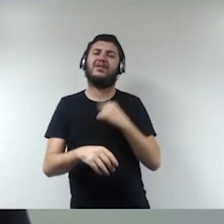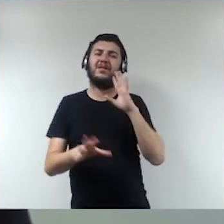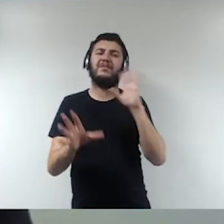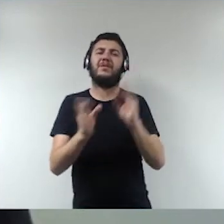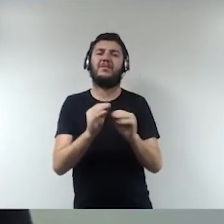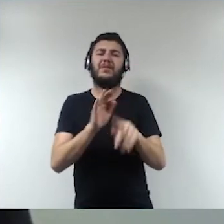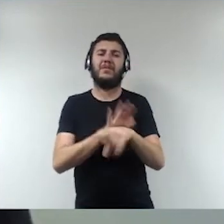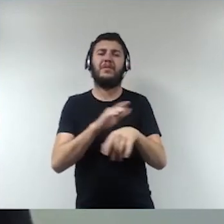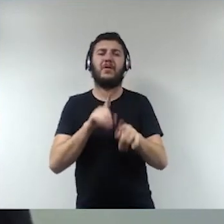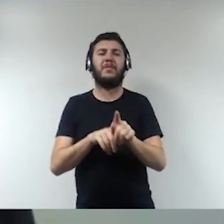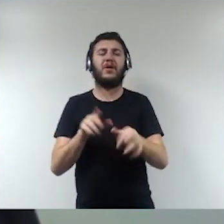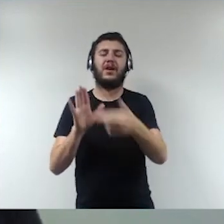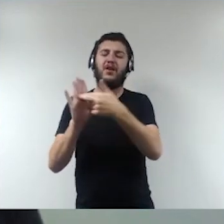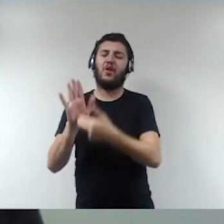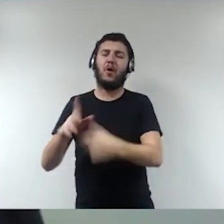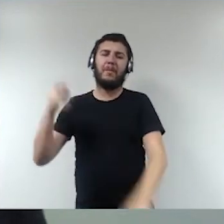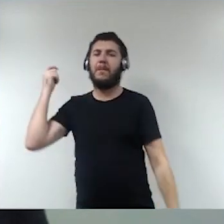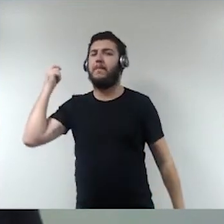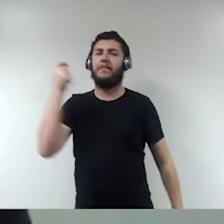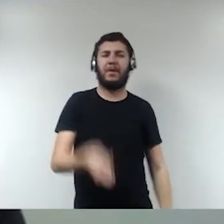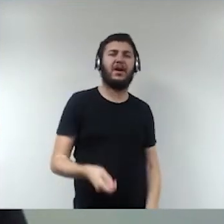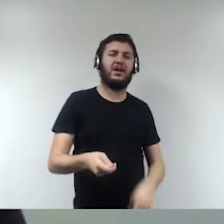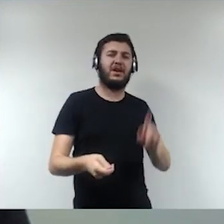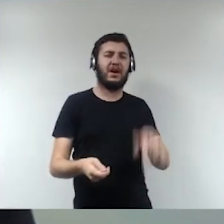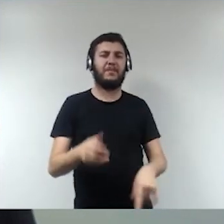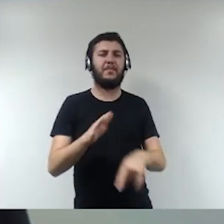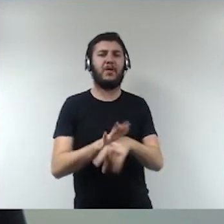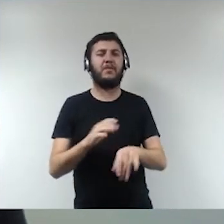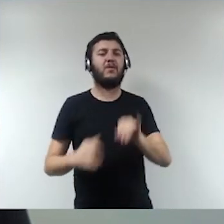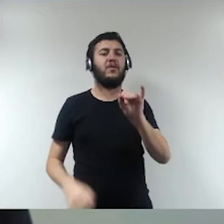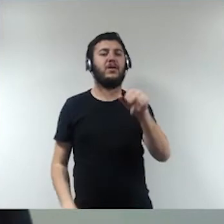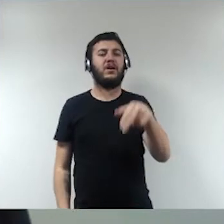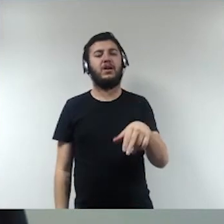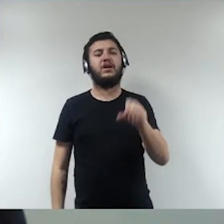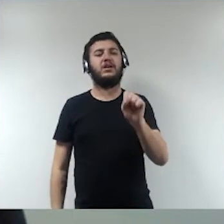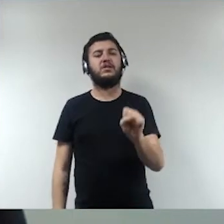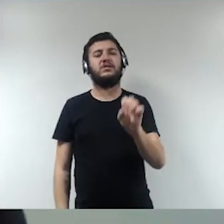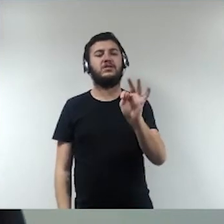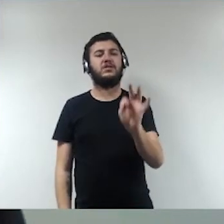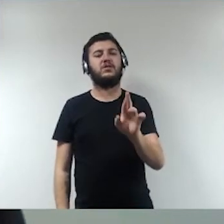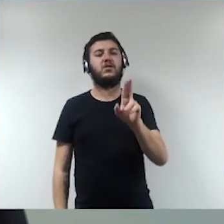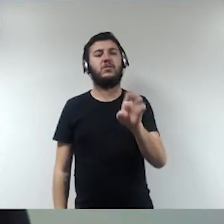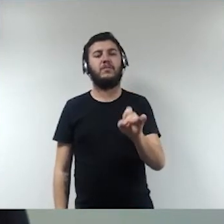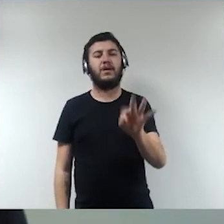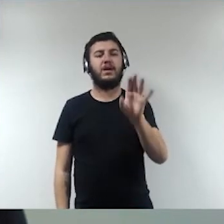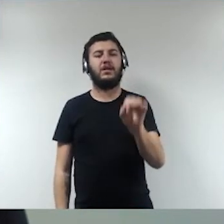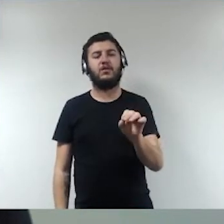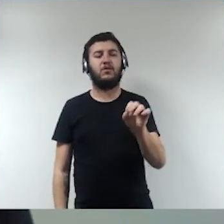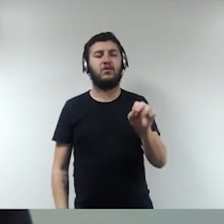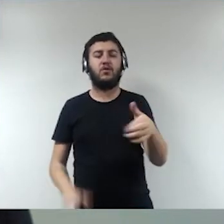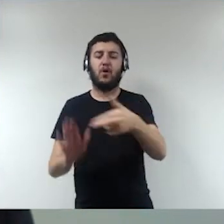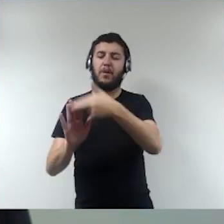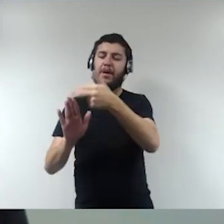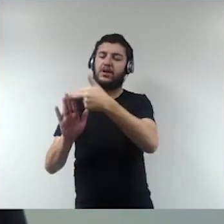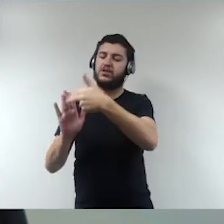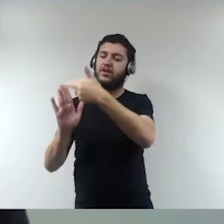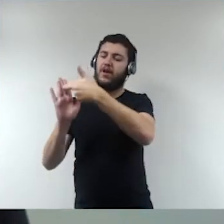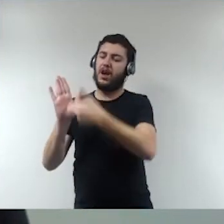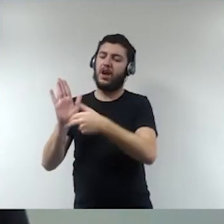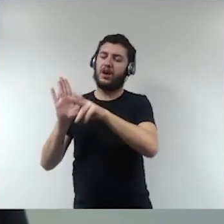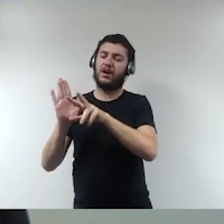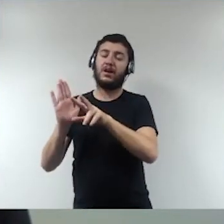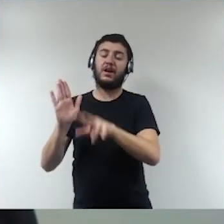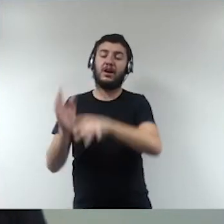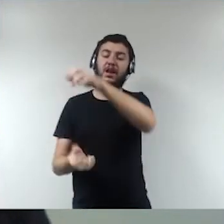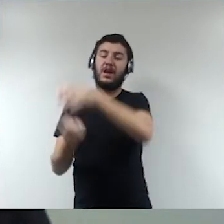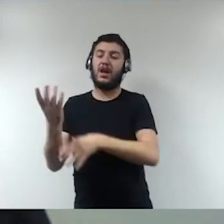norma, de um instrumento normativo aí, que foi criado pelo CNJ, que impôs isso a todo o judiciário brasileiro, e acho que isso deve